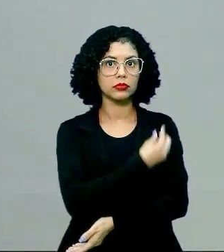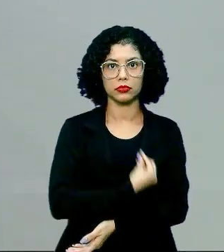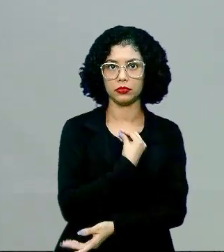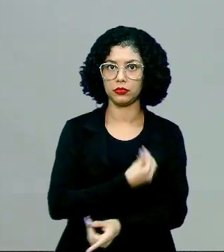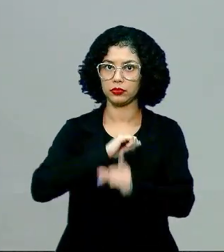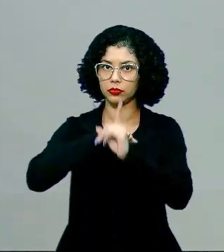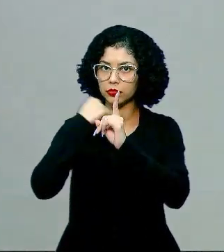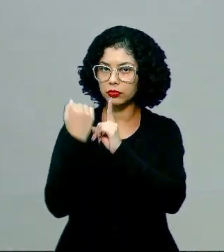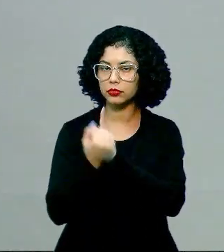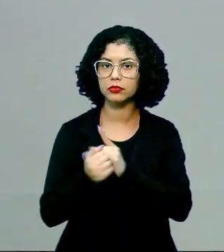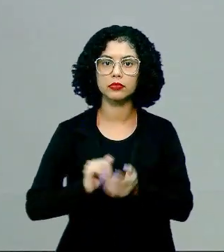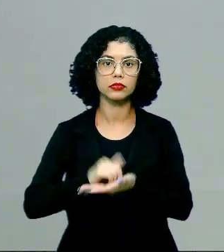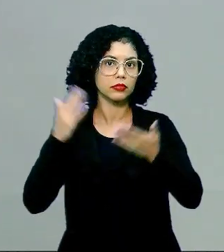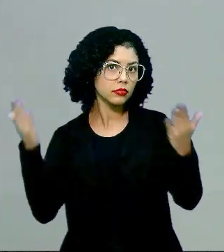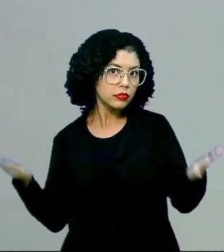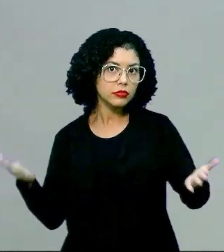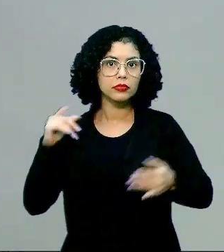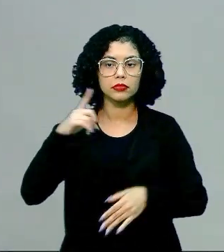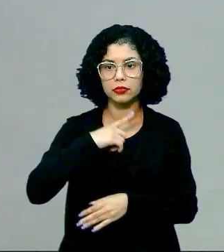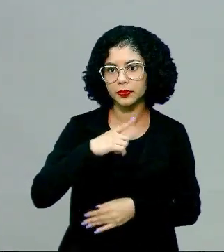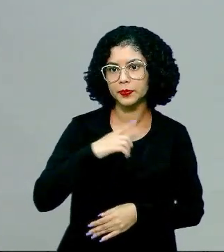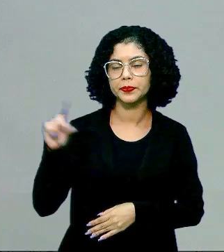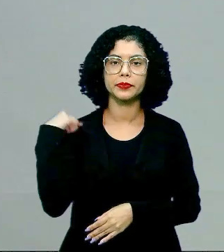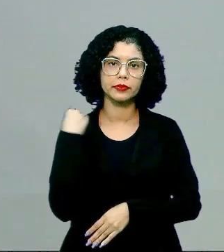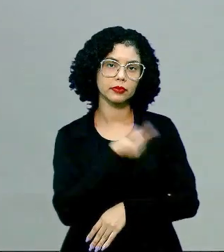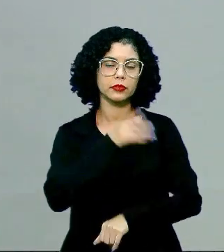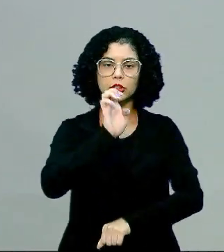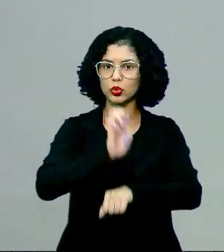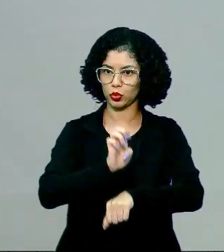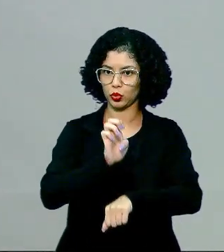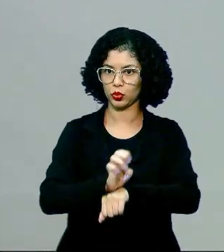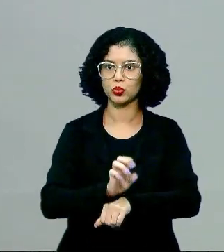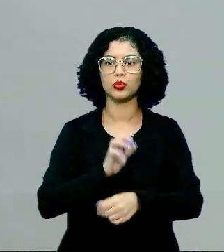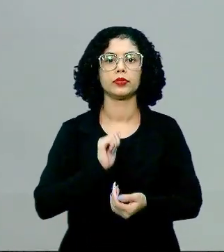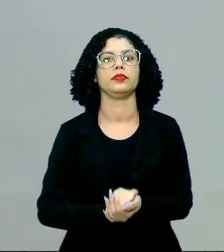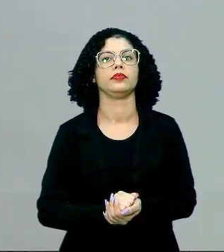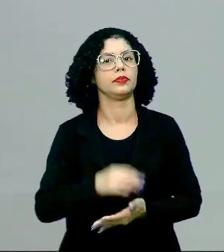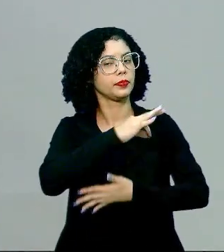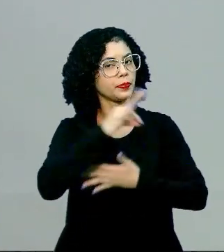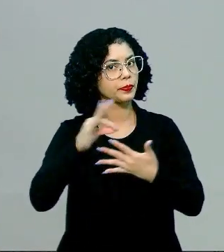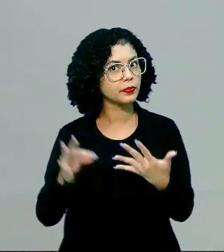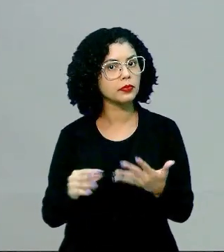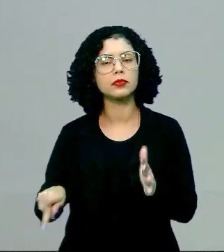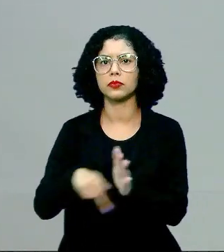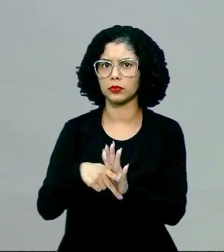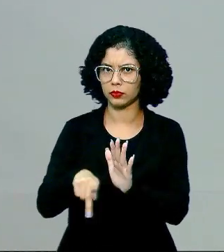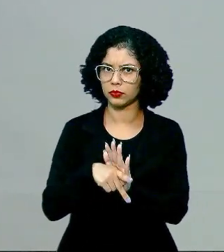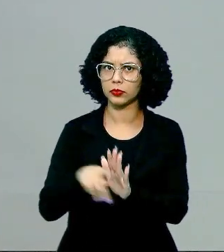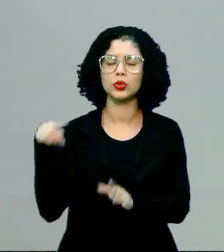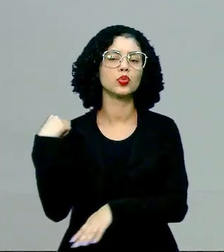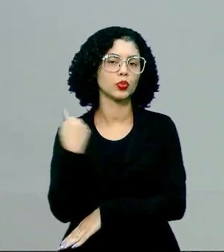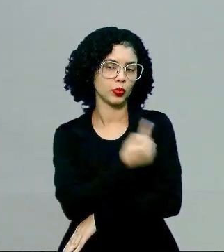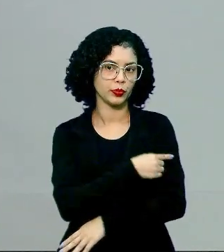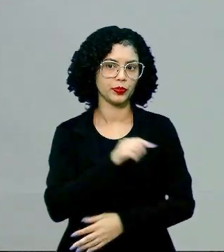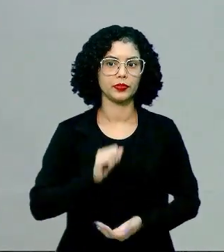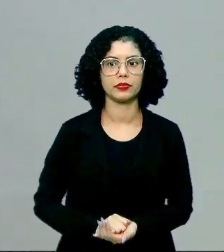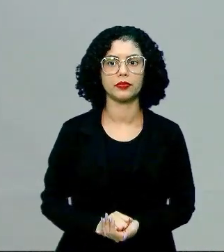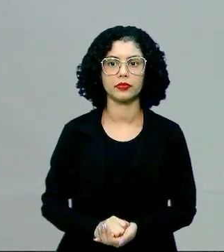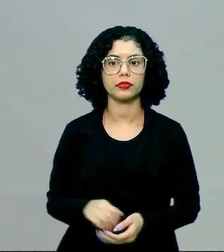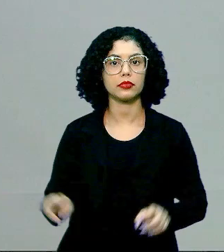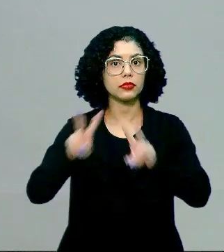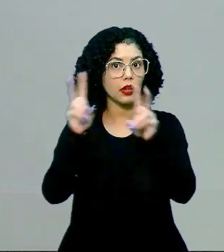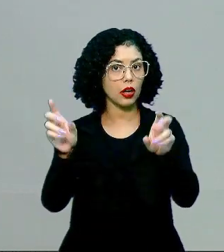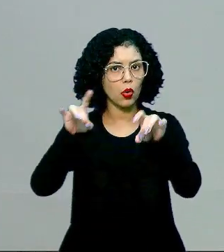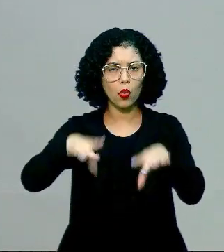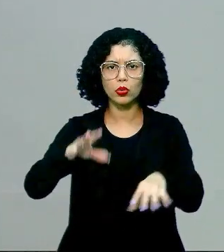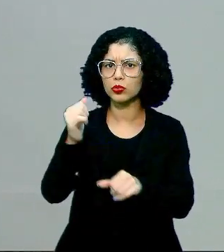em sociedade, então existe um Estado, existe esse elemento que é comum entre nós. E